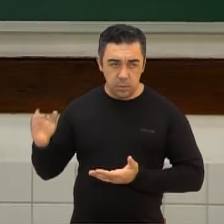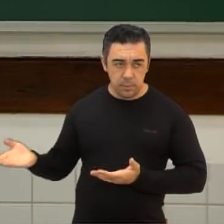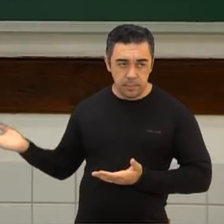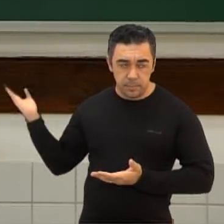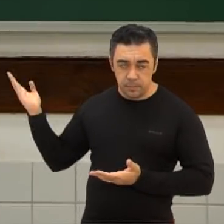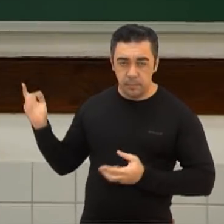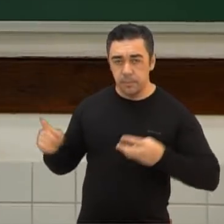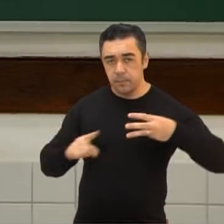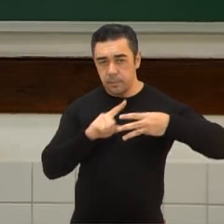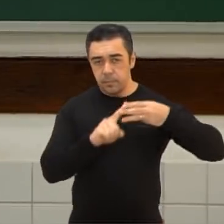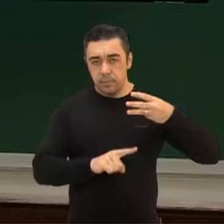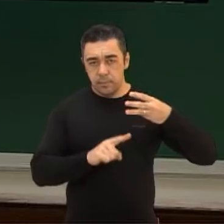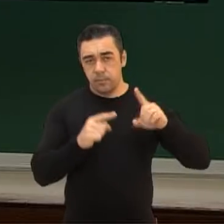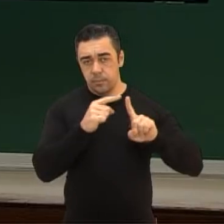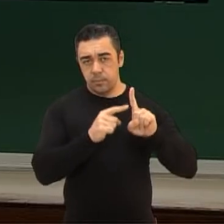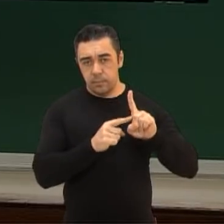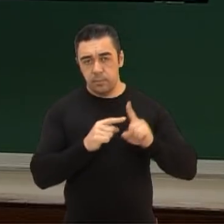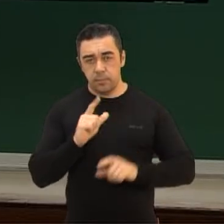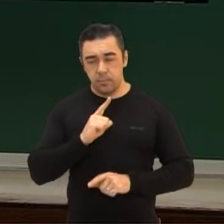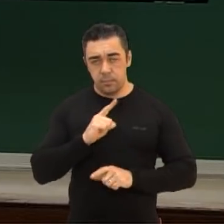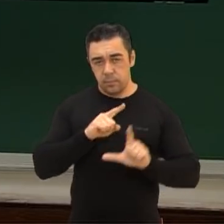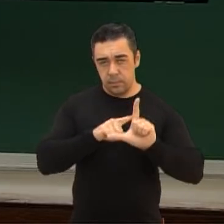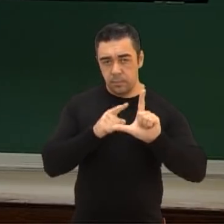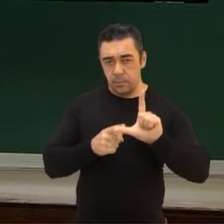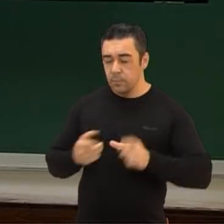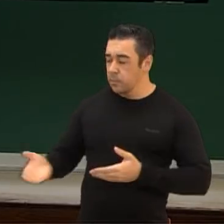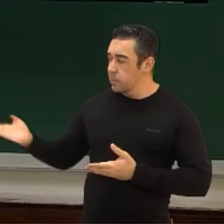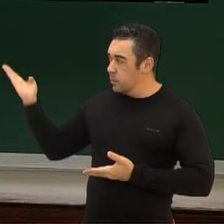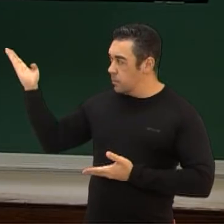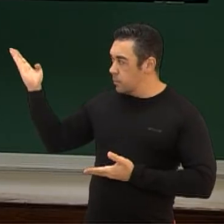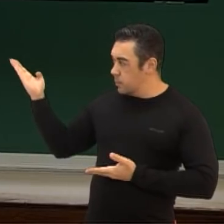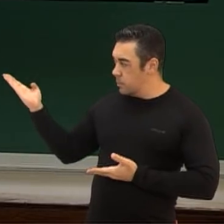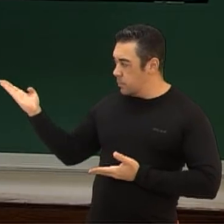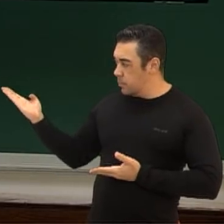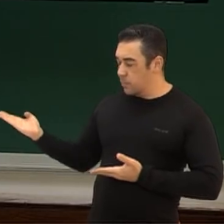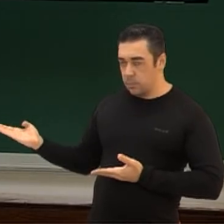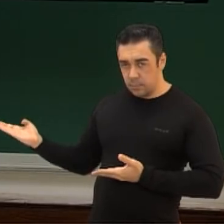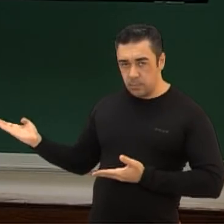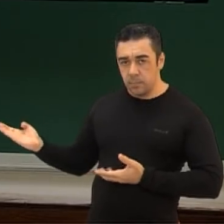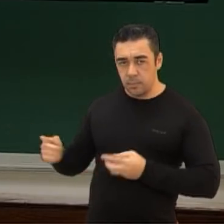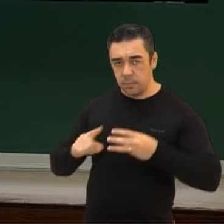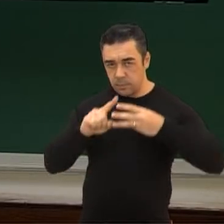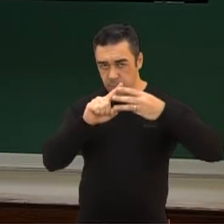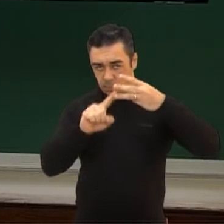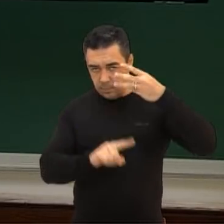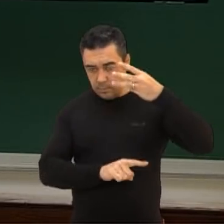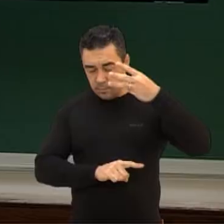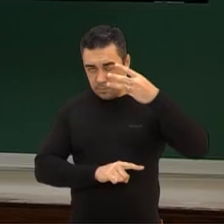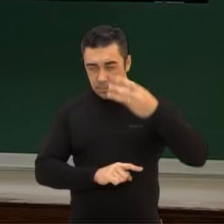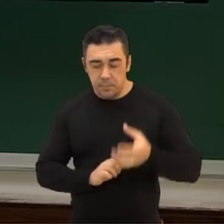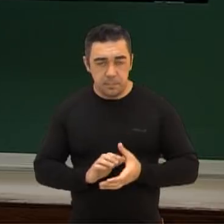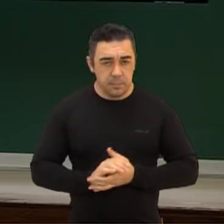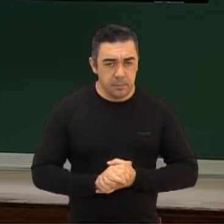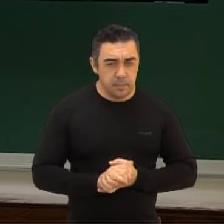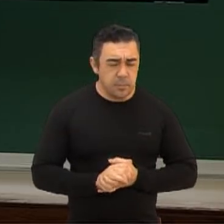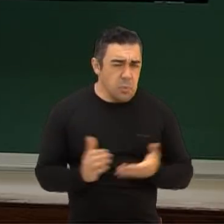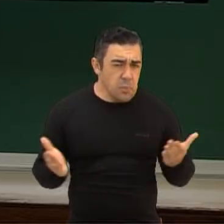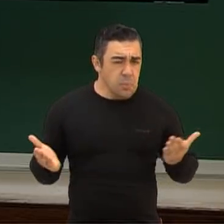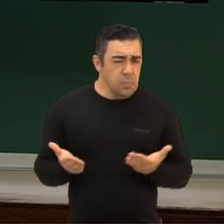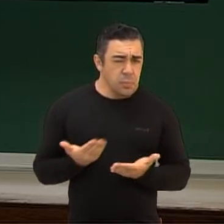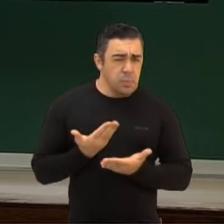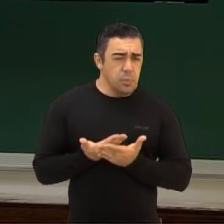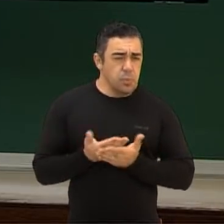nós estudamos ângulos congruentes, ângulos consecutivos e ângulos adjacentes. E